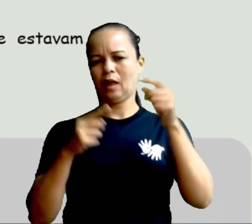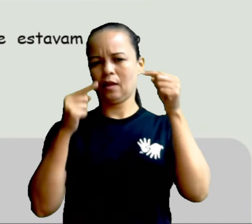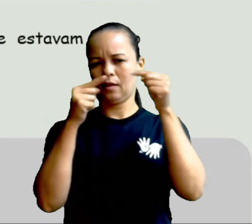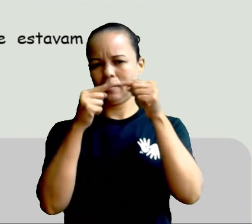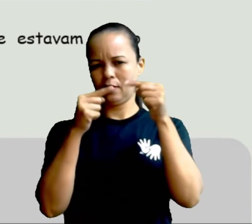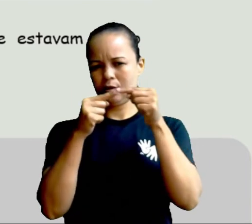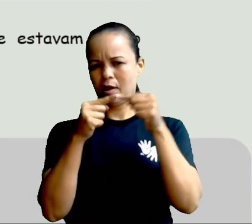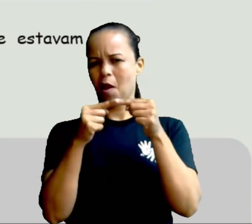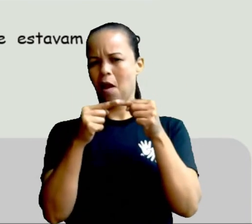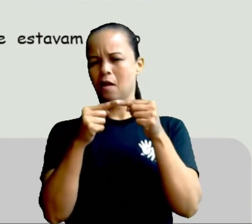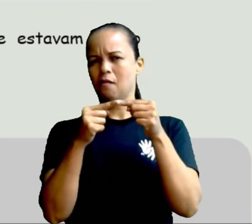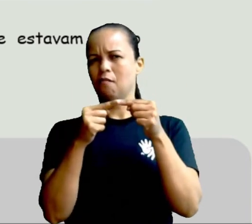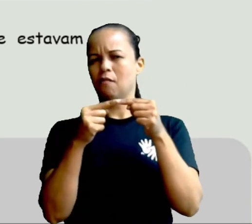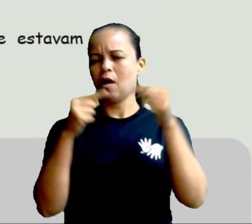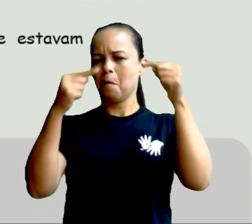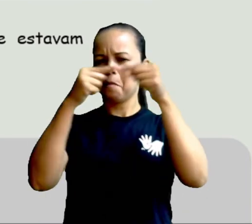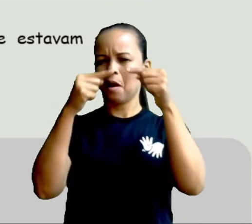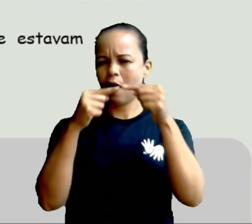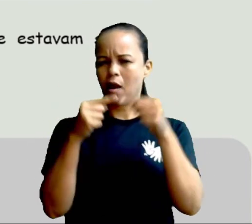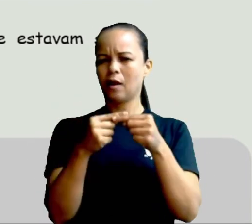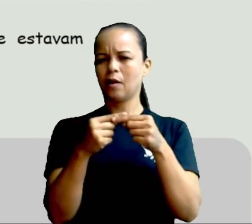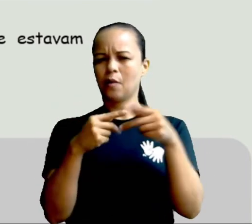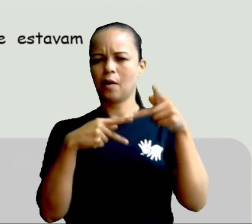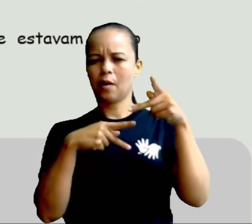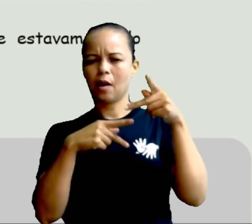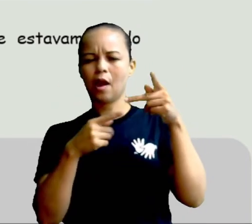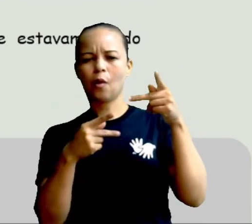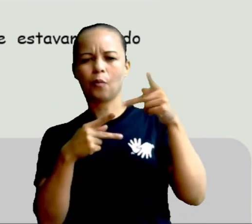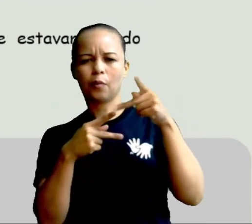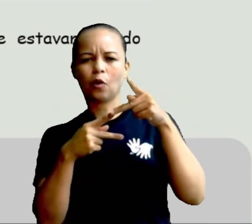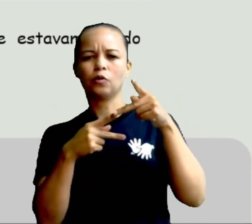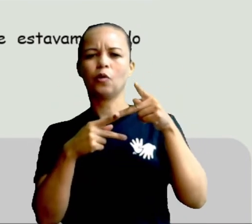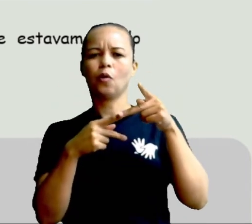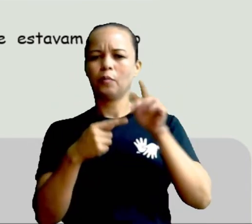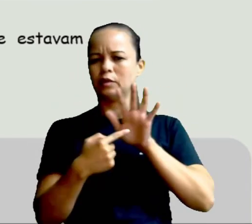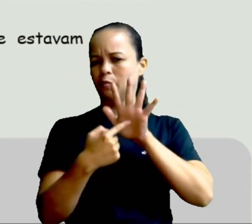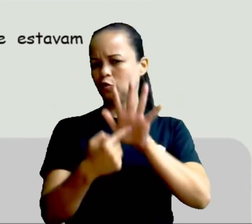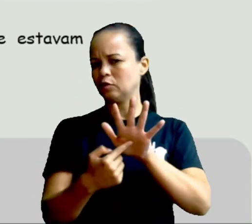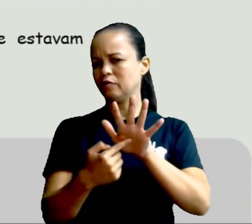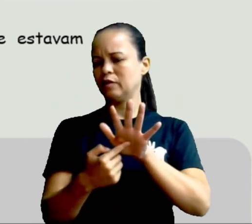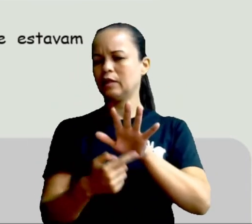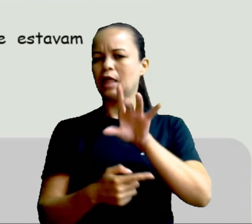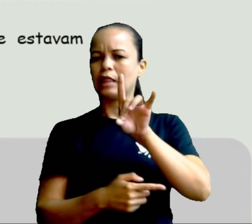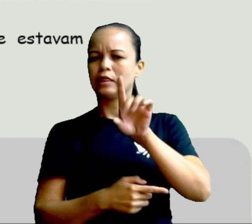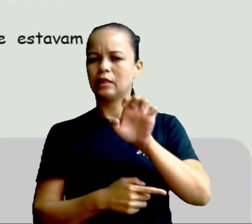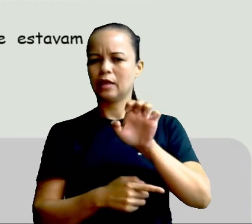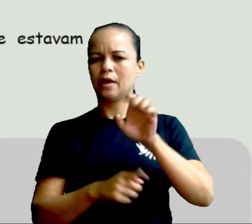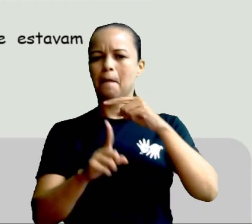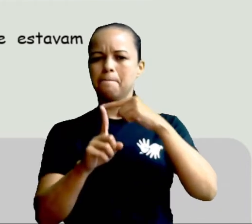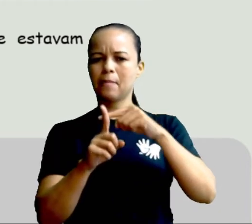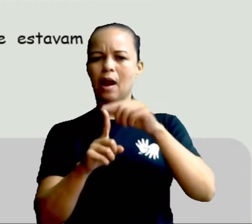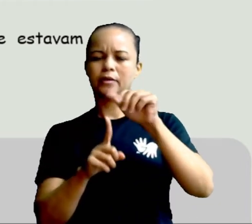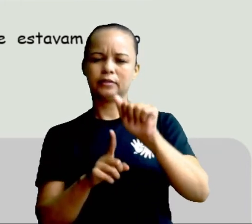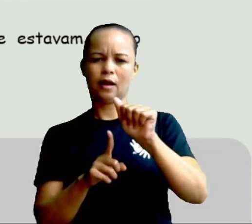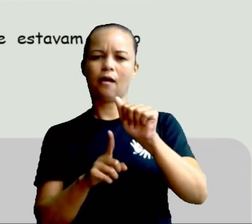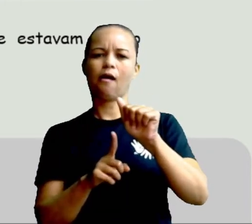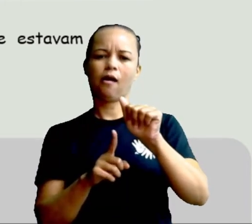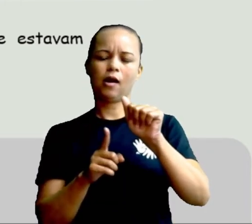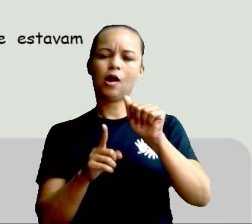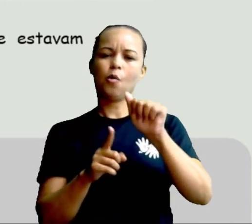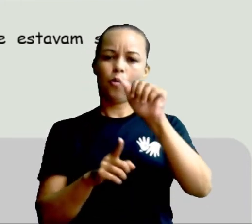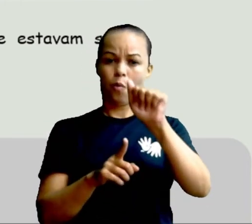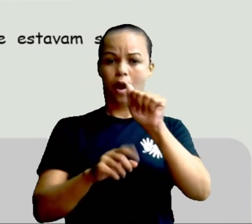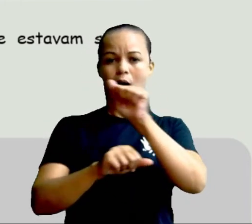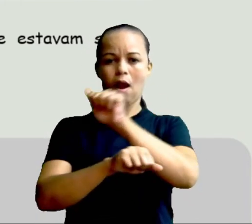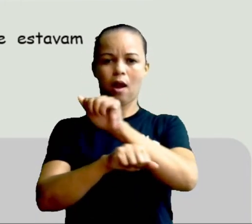essa combinação é de uma preposição com pronome demonstrativo? Da é o quê? De mais a. No caso,